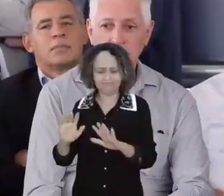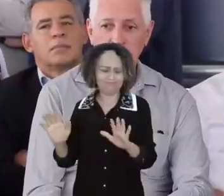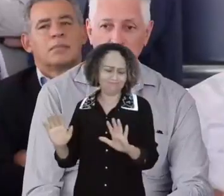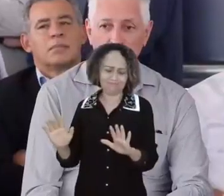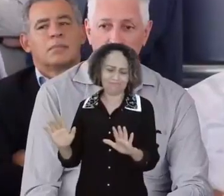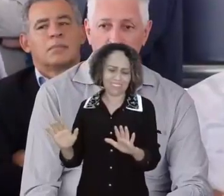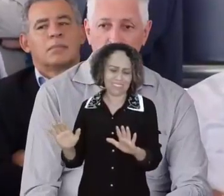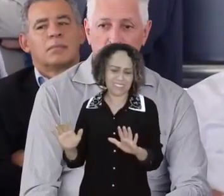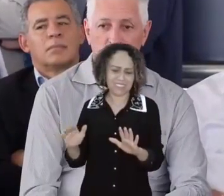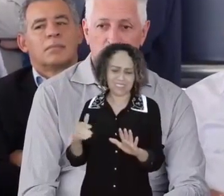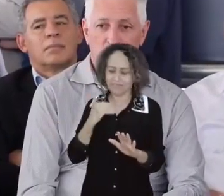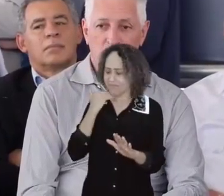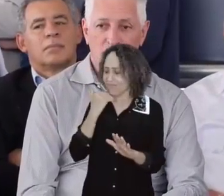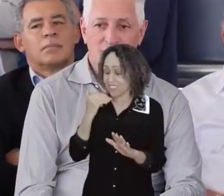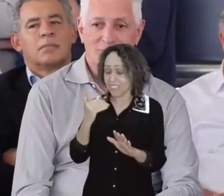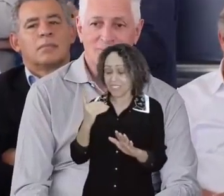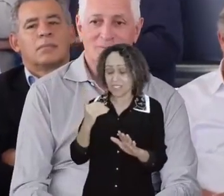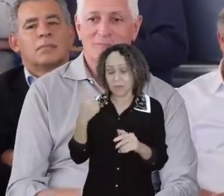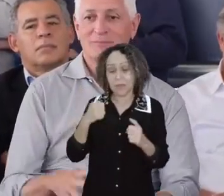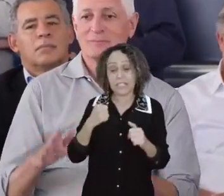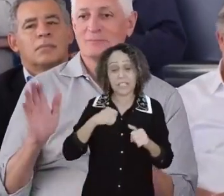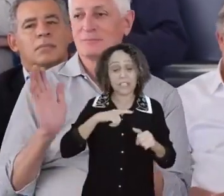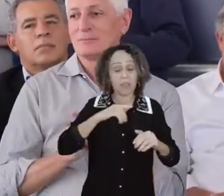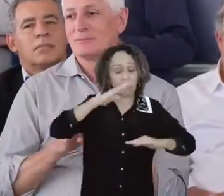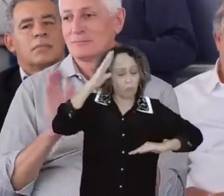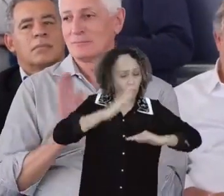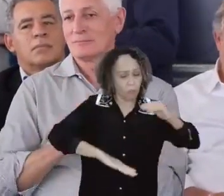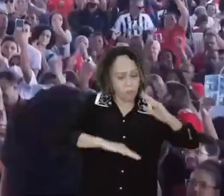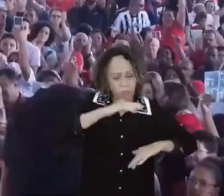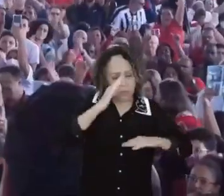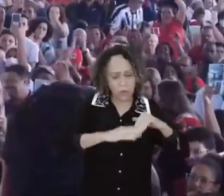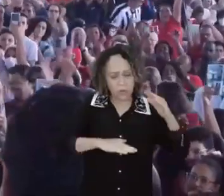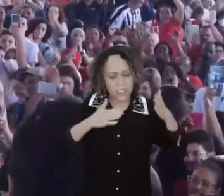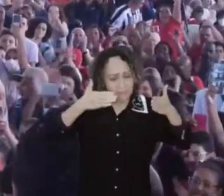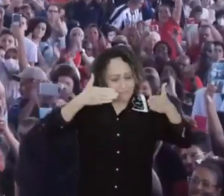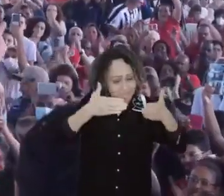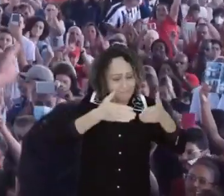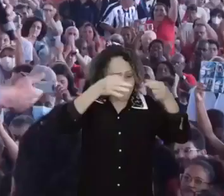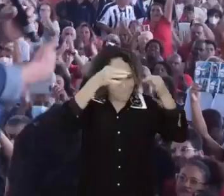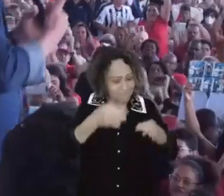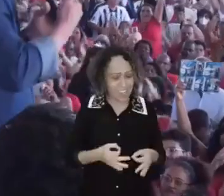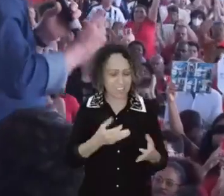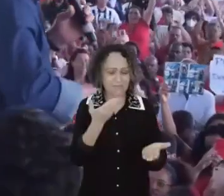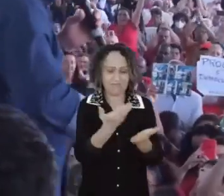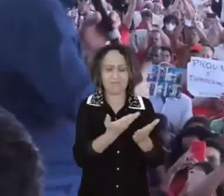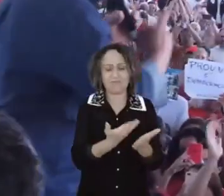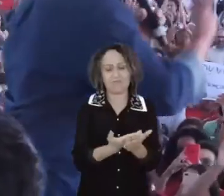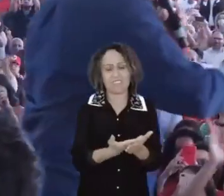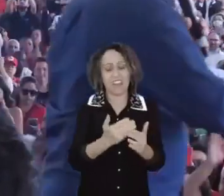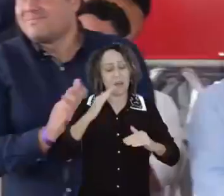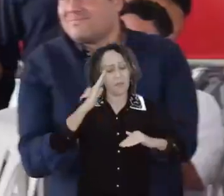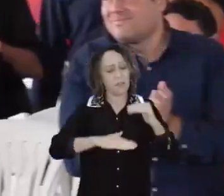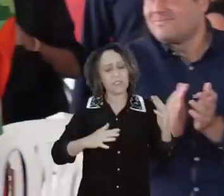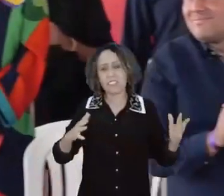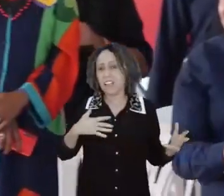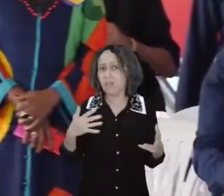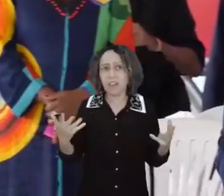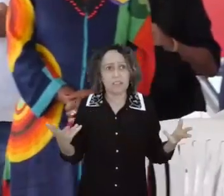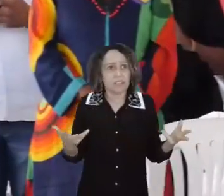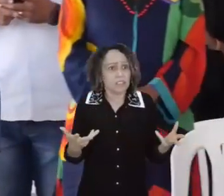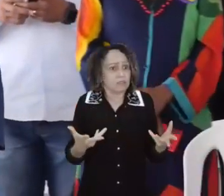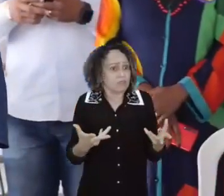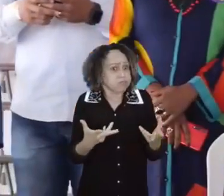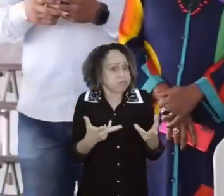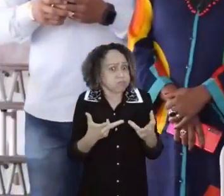mais sagrada que vocês precisam fazer neste país. Até porque não existe na história